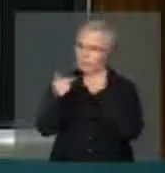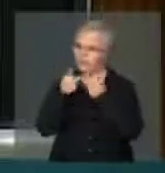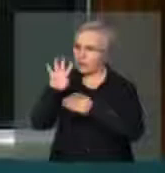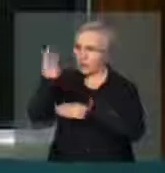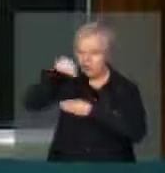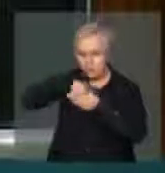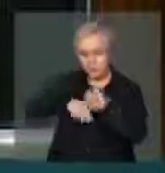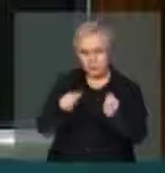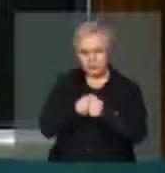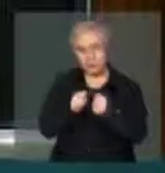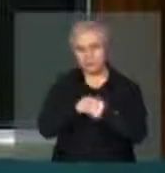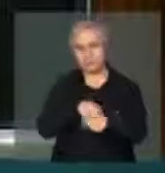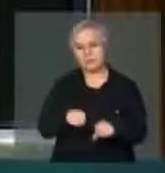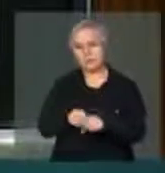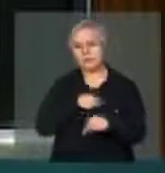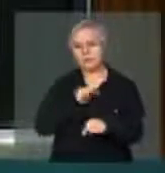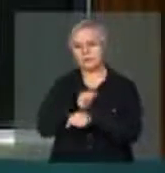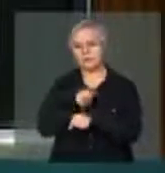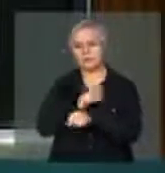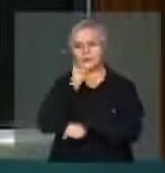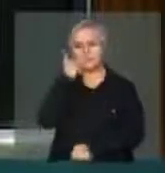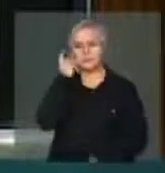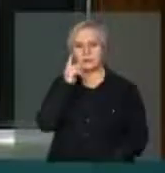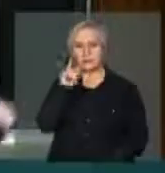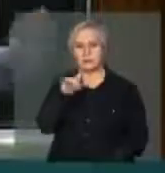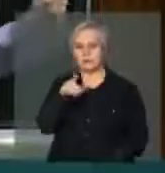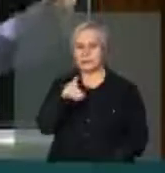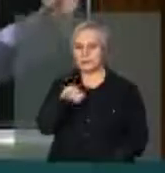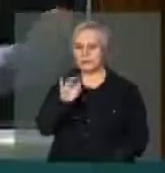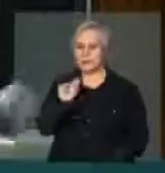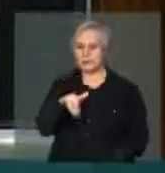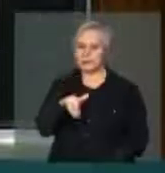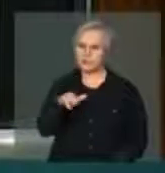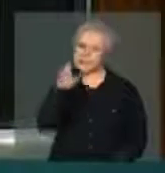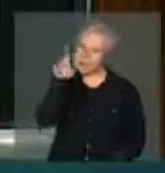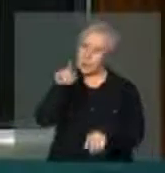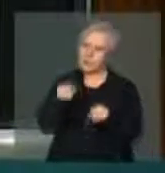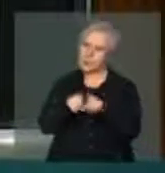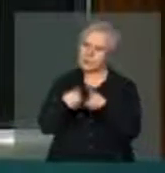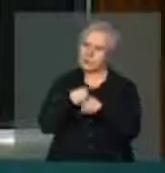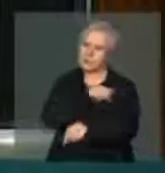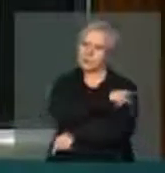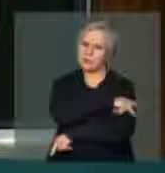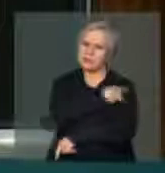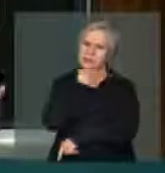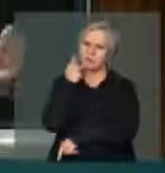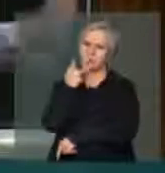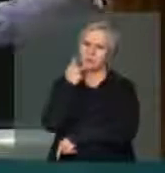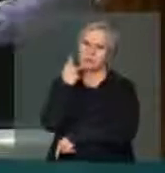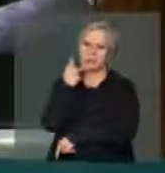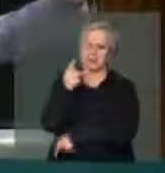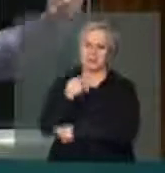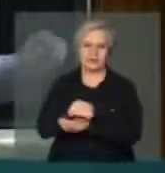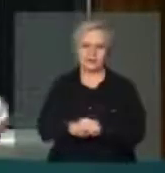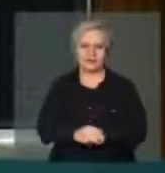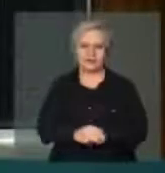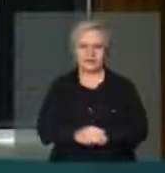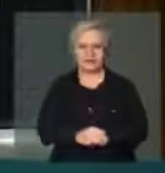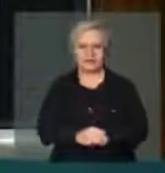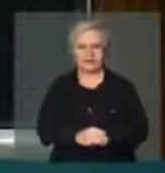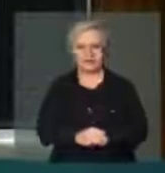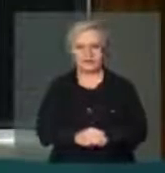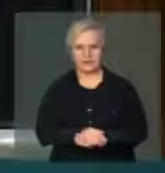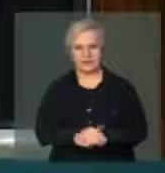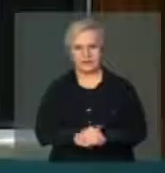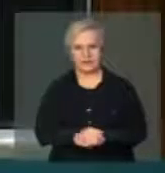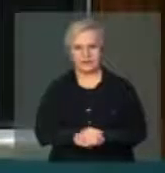o deputado Landim também, que é nordestino do Piauí, lá tem uma banda que chove um pouco, o Marcelo Castro, ele foge mais para o lado